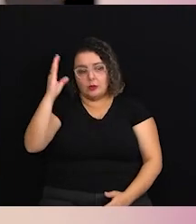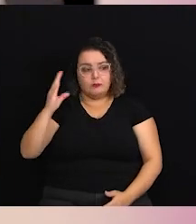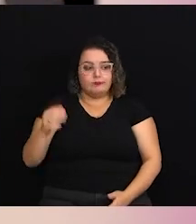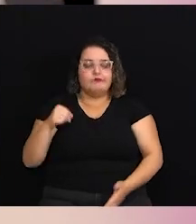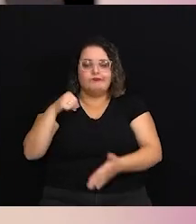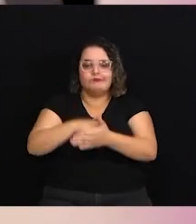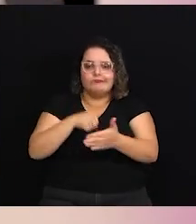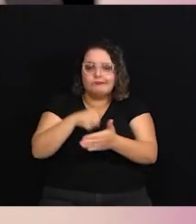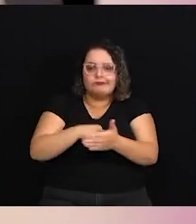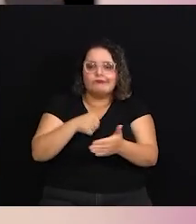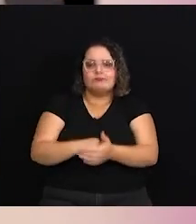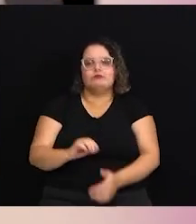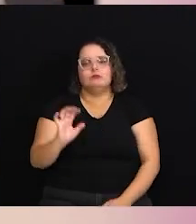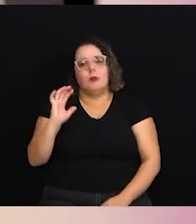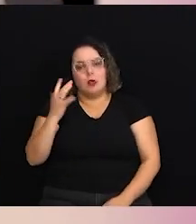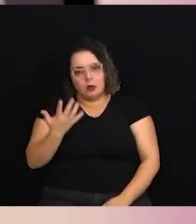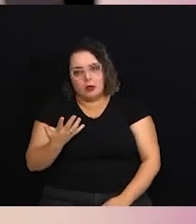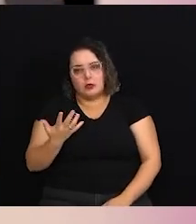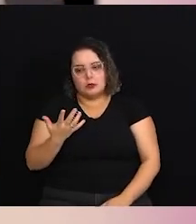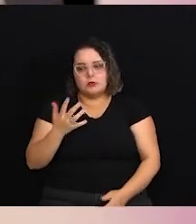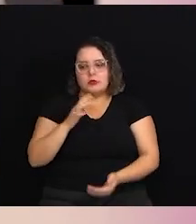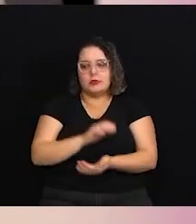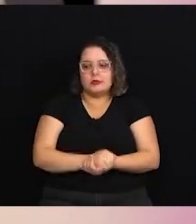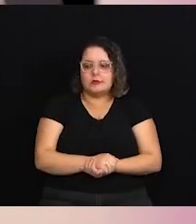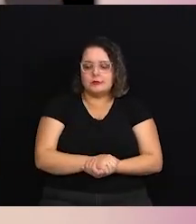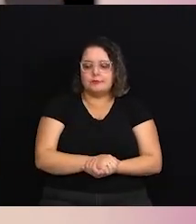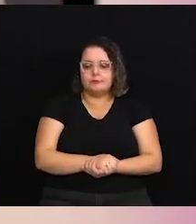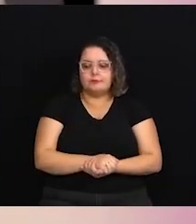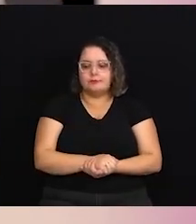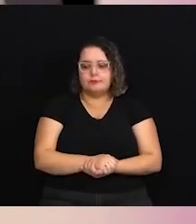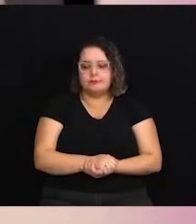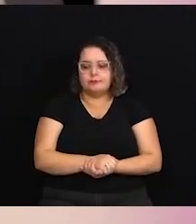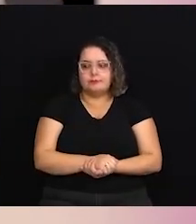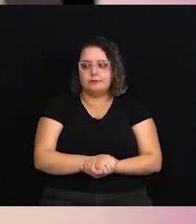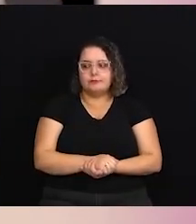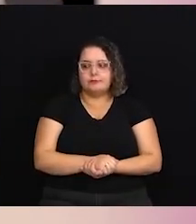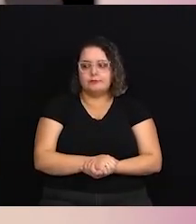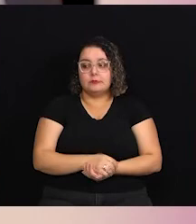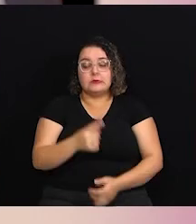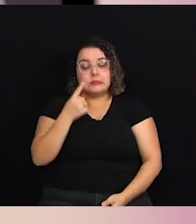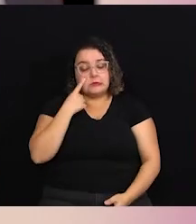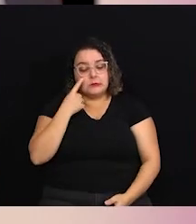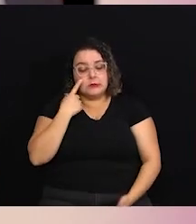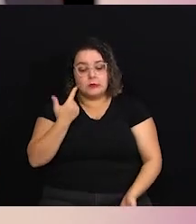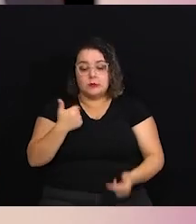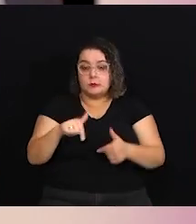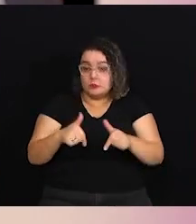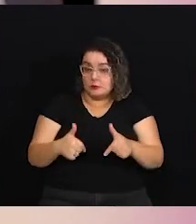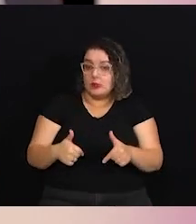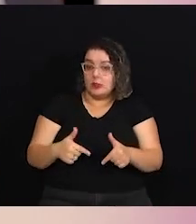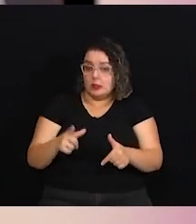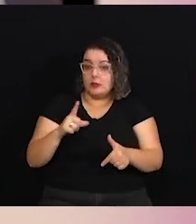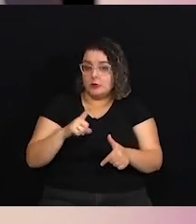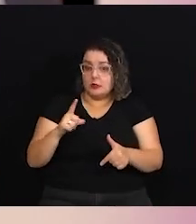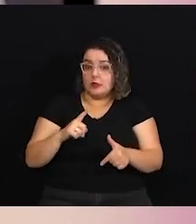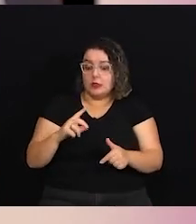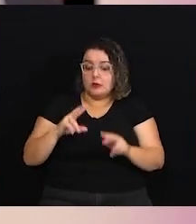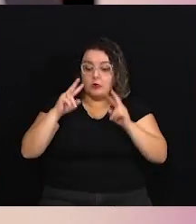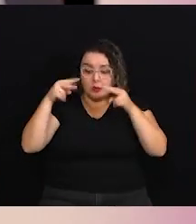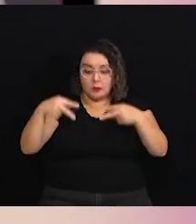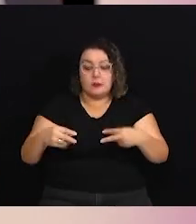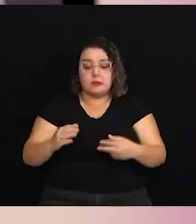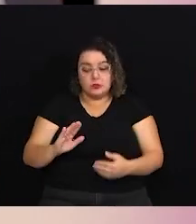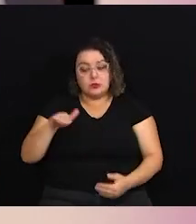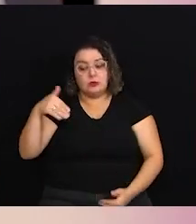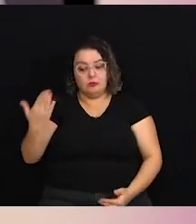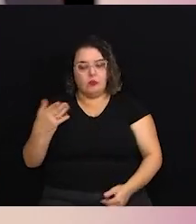Brasil Ainda estou lutando para que isso aconteça né e é esse é meu trabalho entendeu uma reconhecimento Internacional